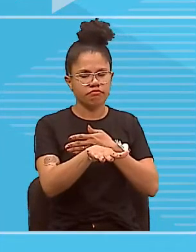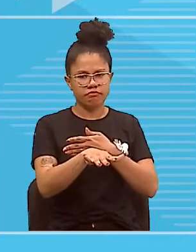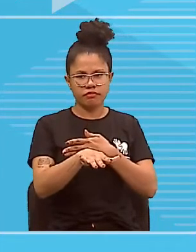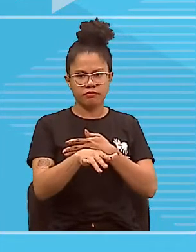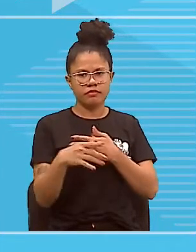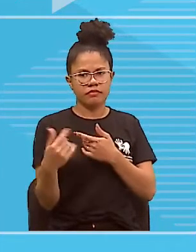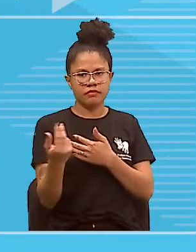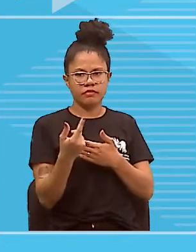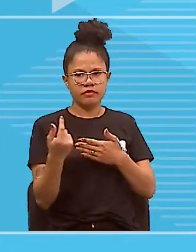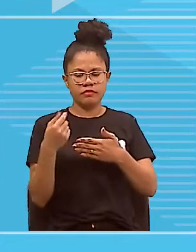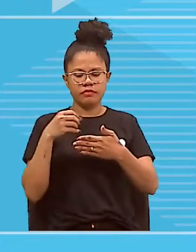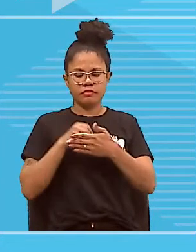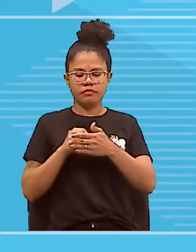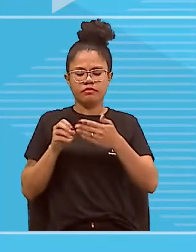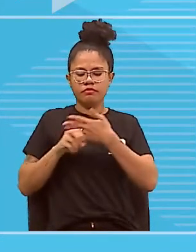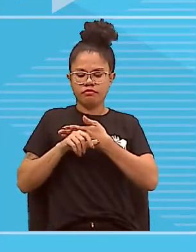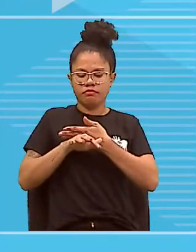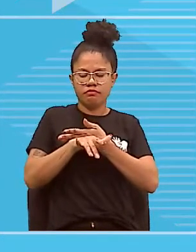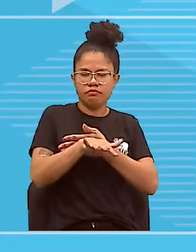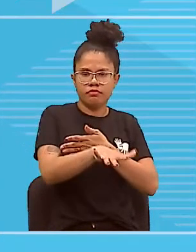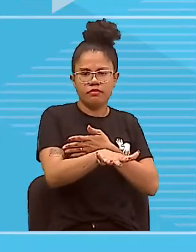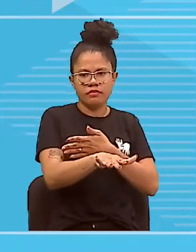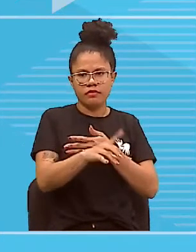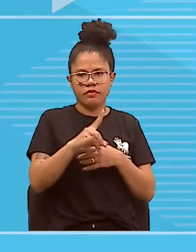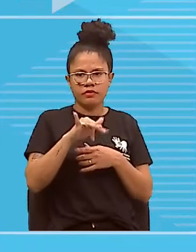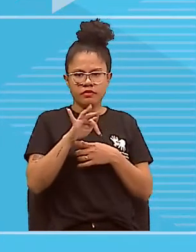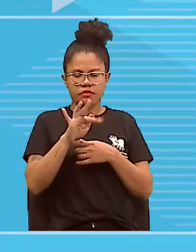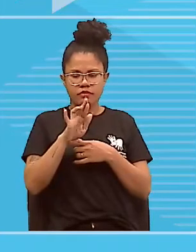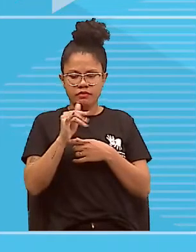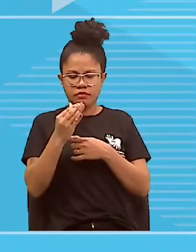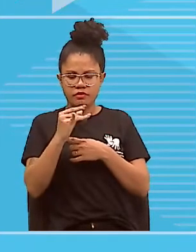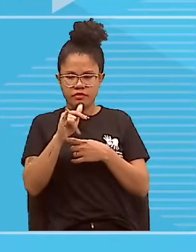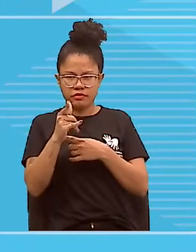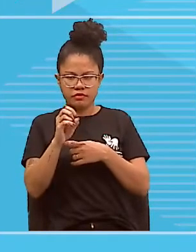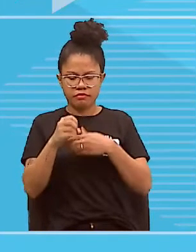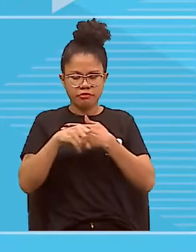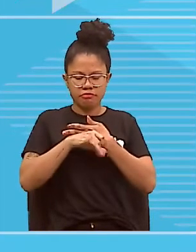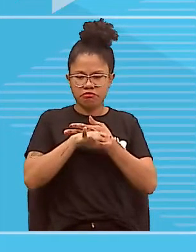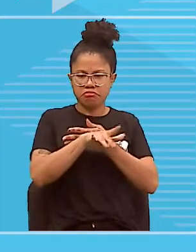na difração a luz ela só se espalhava